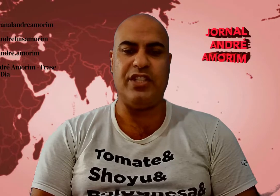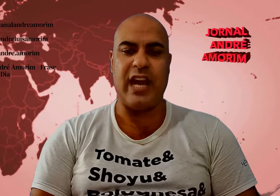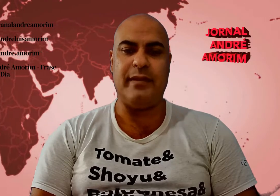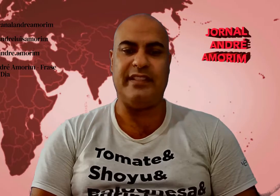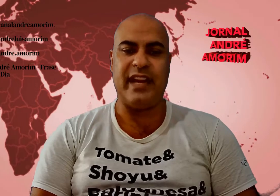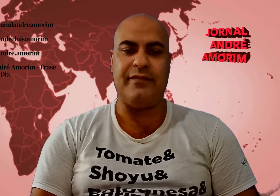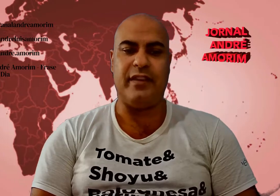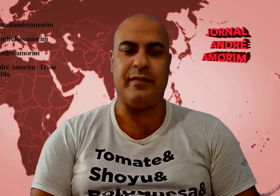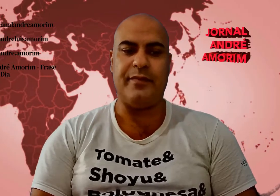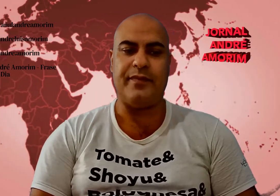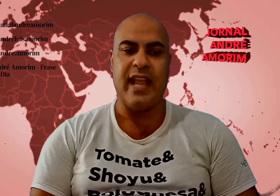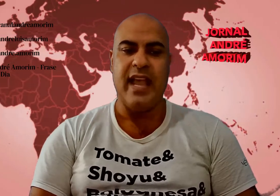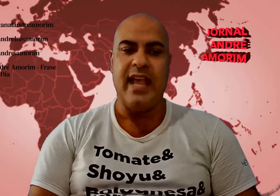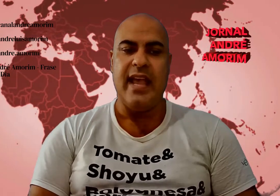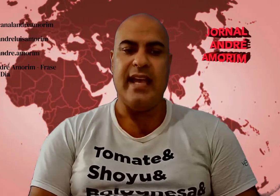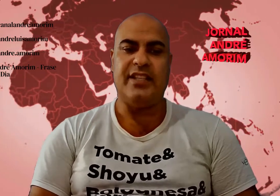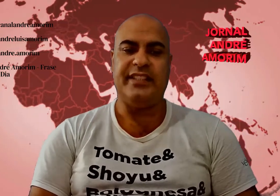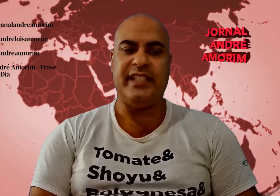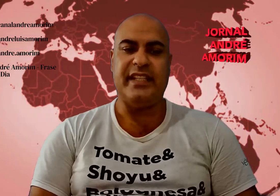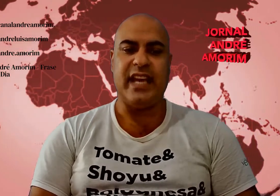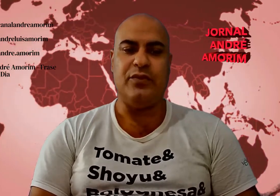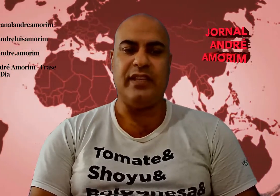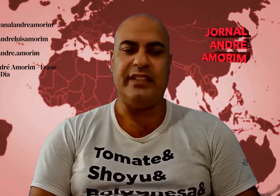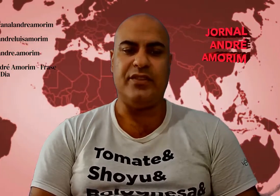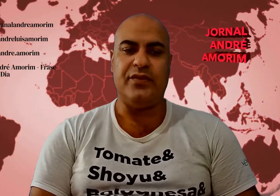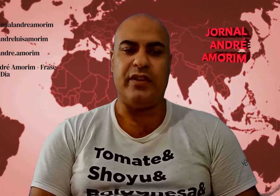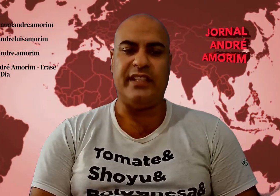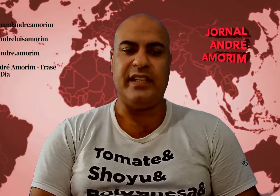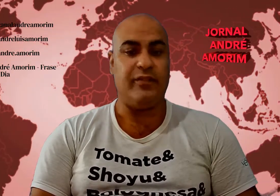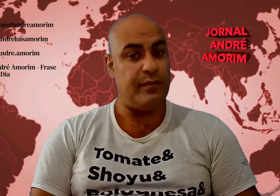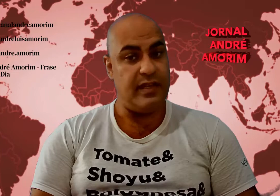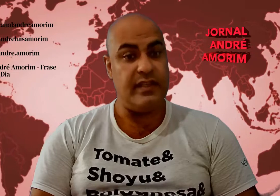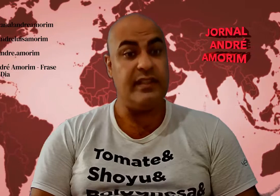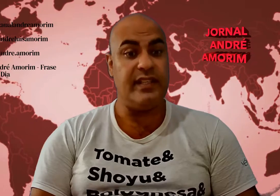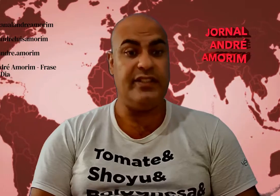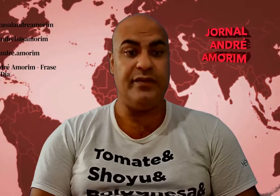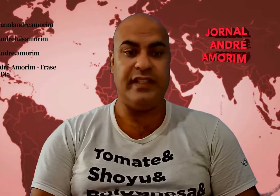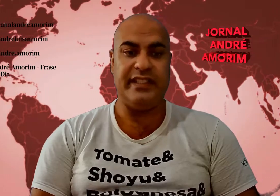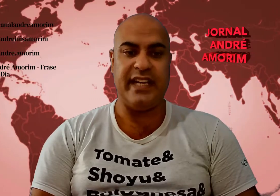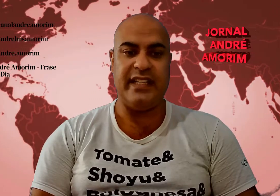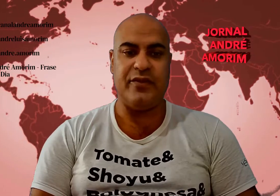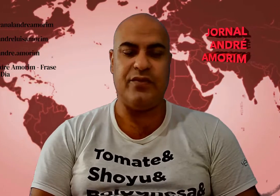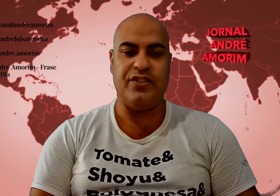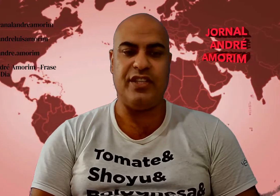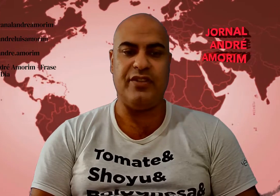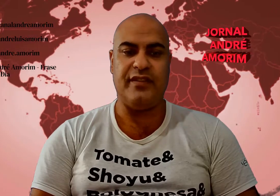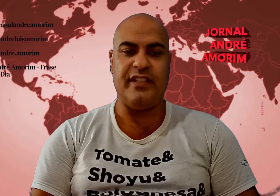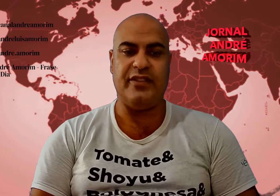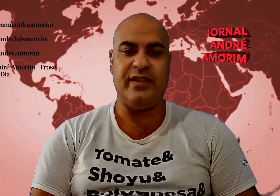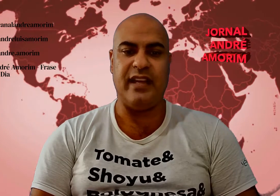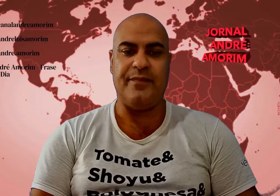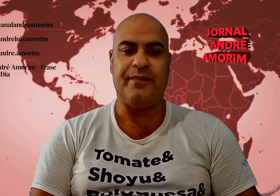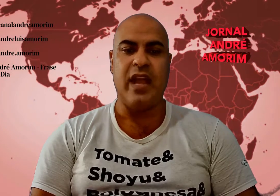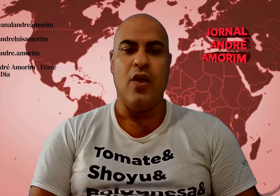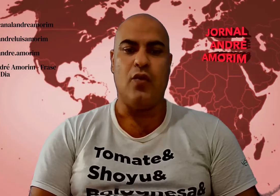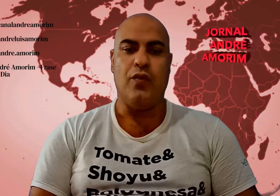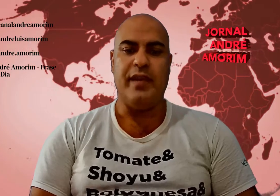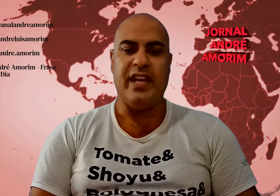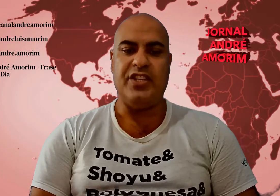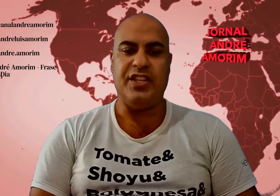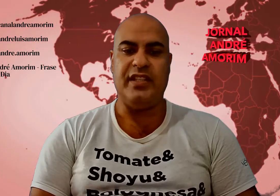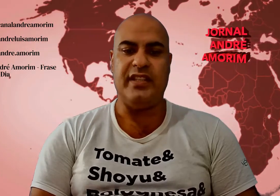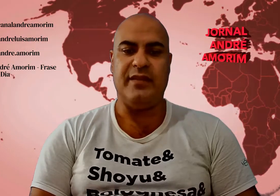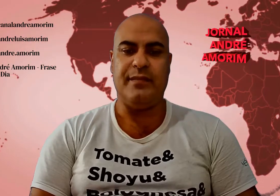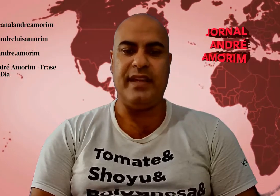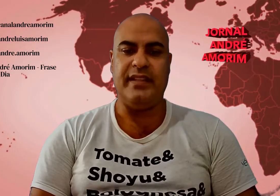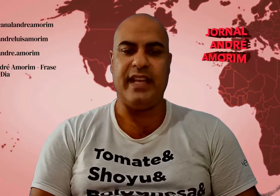Venezuela para Hugo Chávez, afirma. Ela diz ainda que a adulteração de votos na eleição americana teria sido financiada com o dinheiro da Venezuela. Cuba